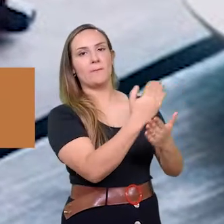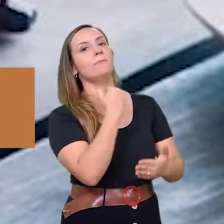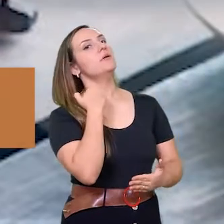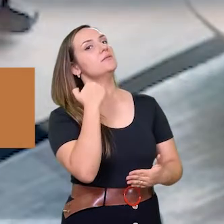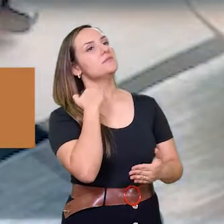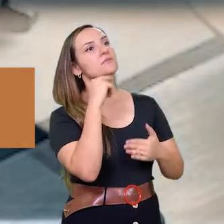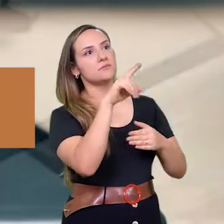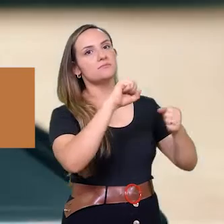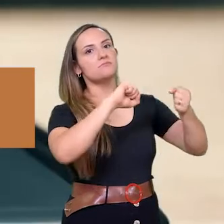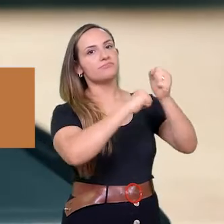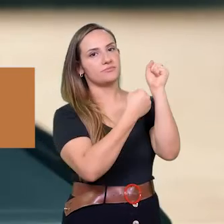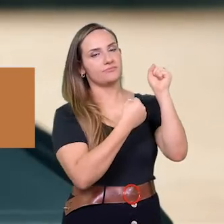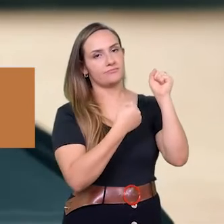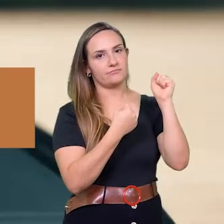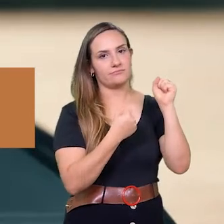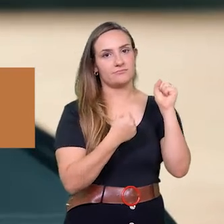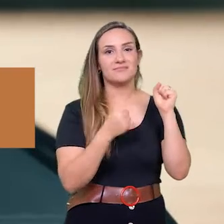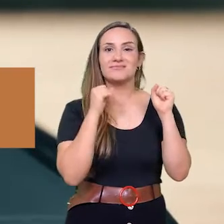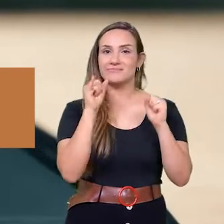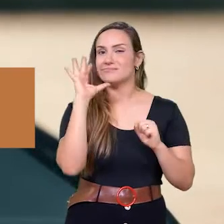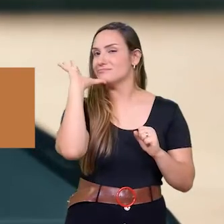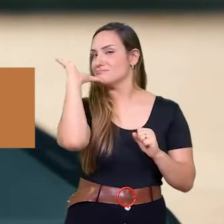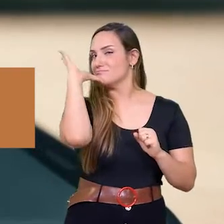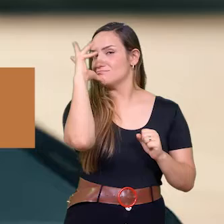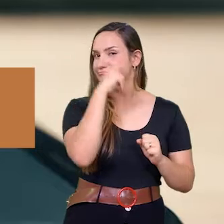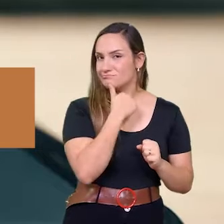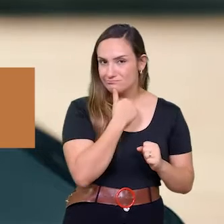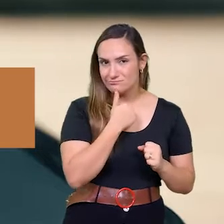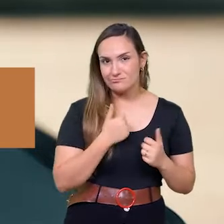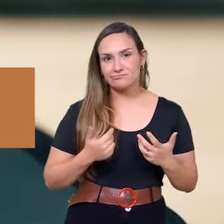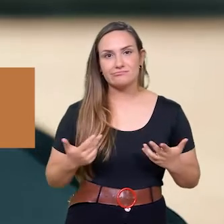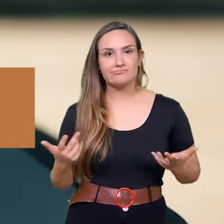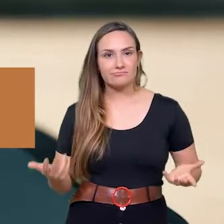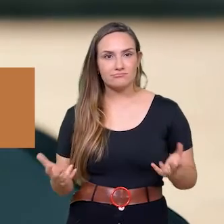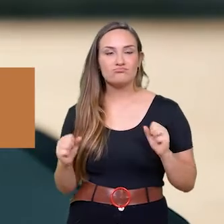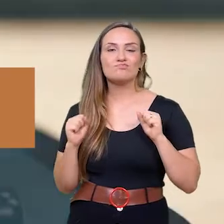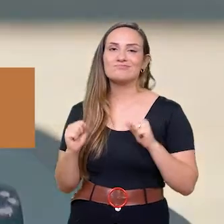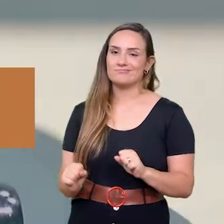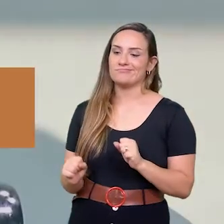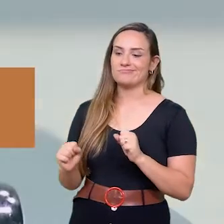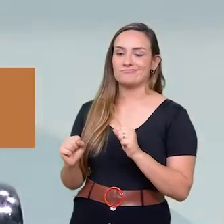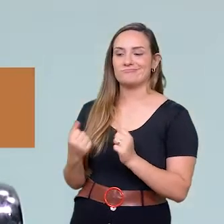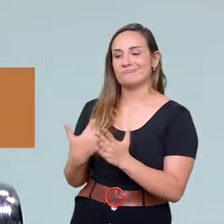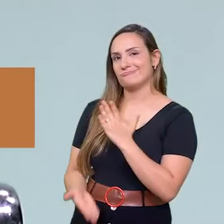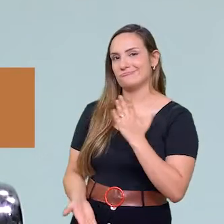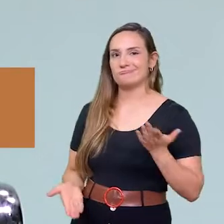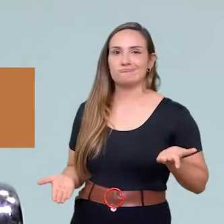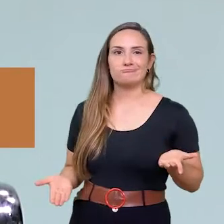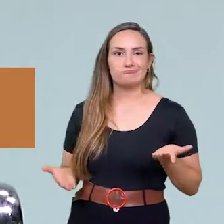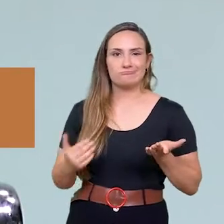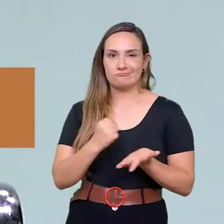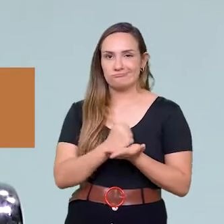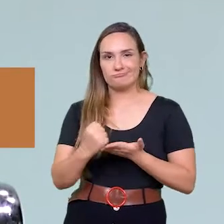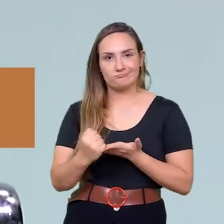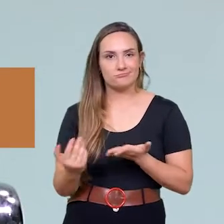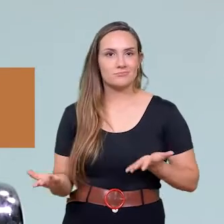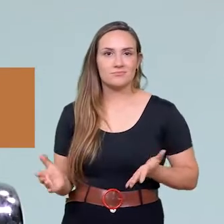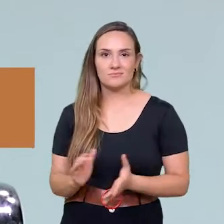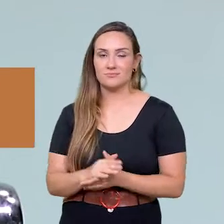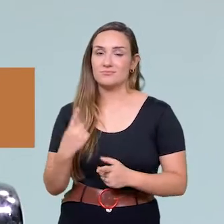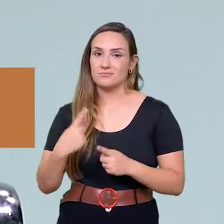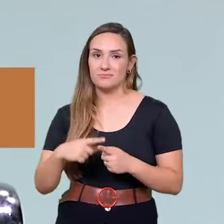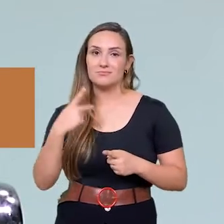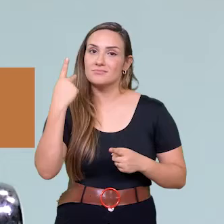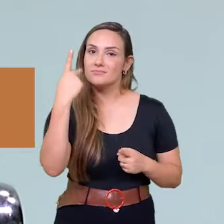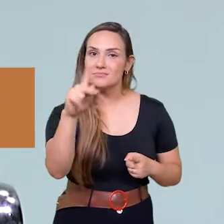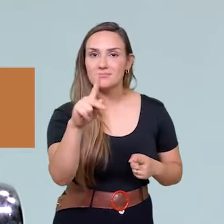alertado, ele tem condições de bloquear. Se a gente demorar a tomar outras providências antes, pode ser tarde demais para o banco, porque tem o